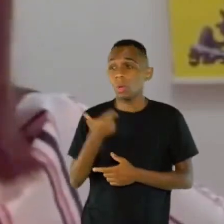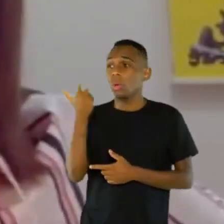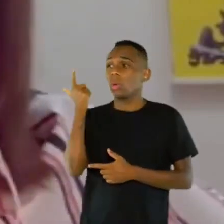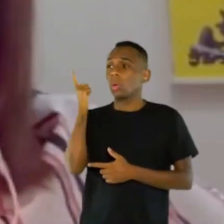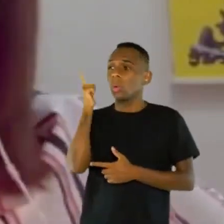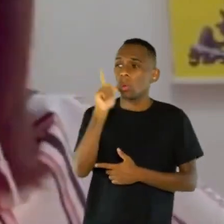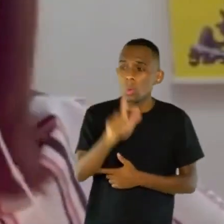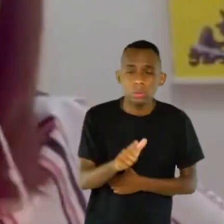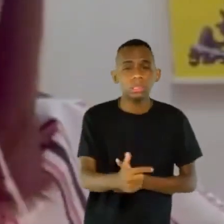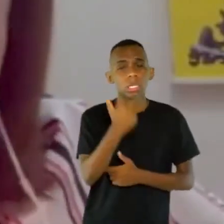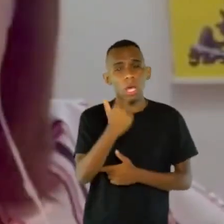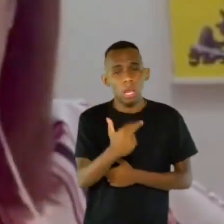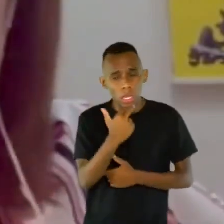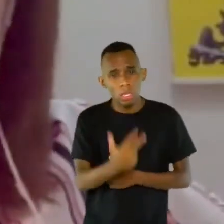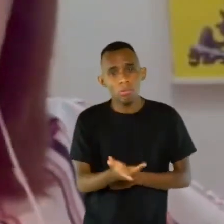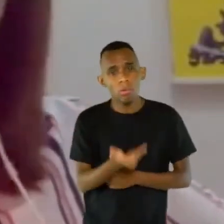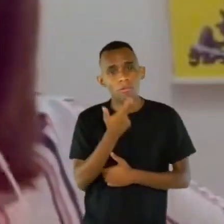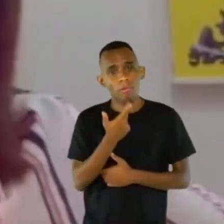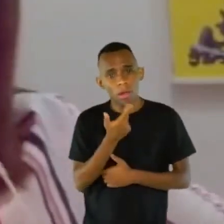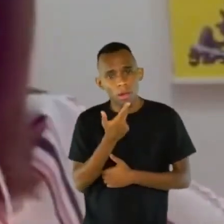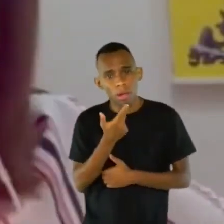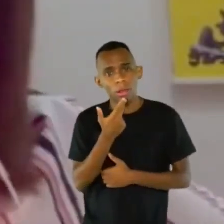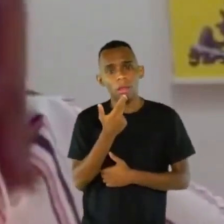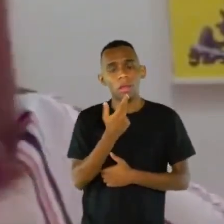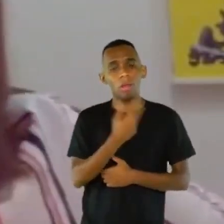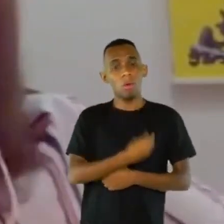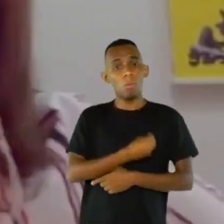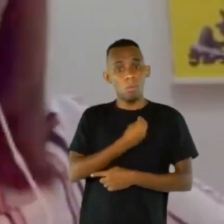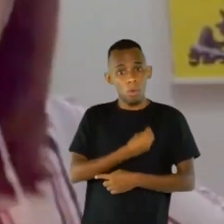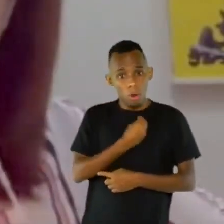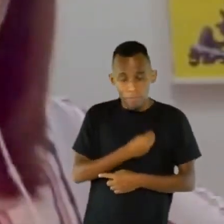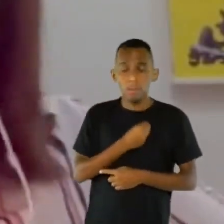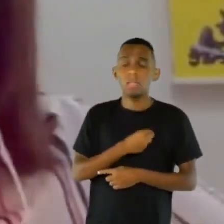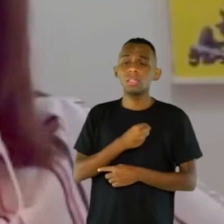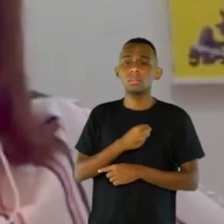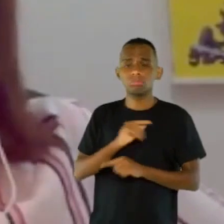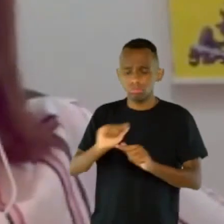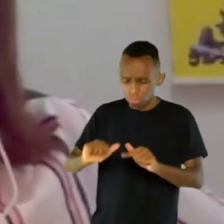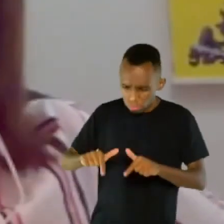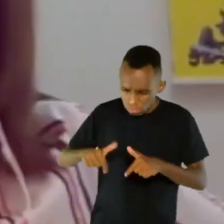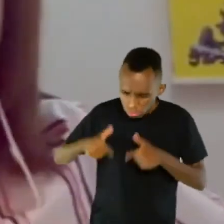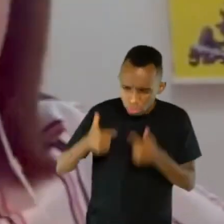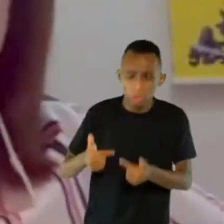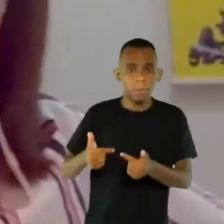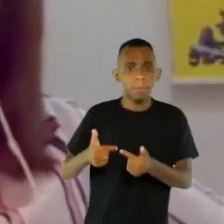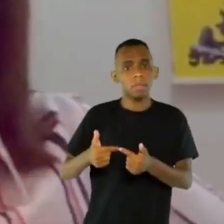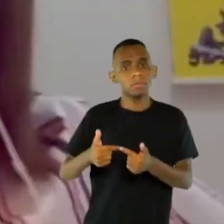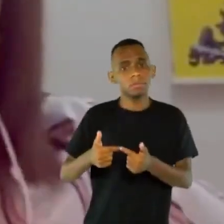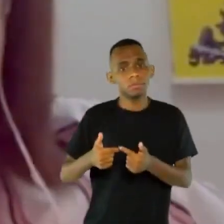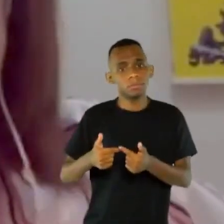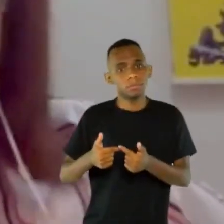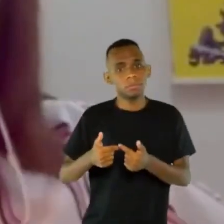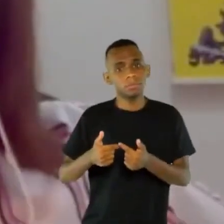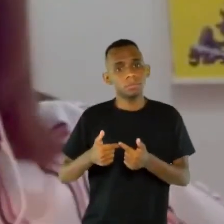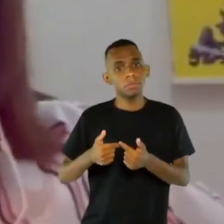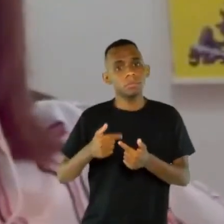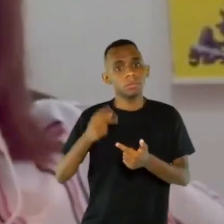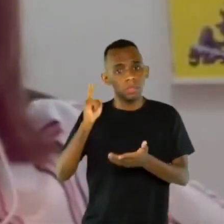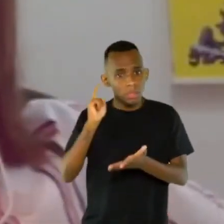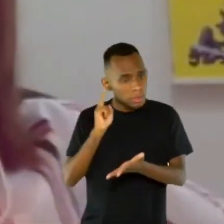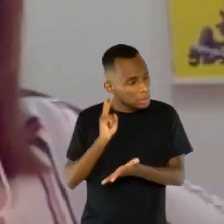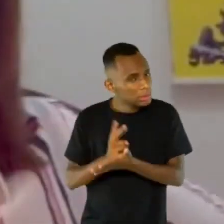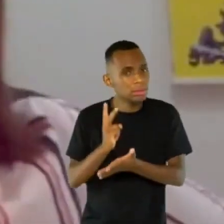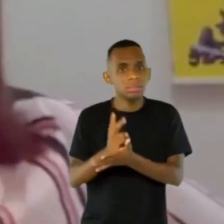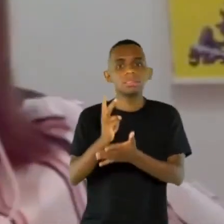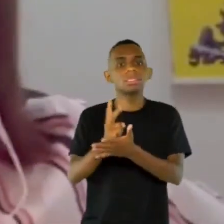gente, enfim, tenha uma vida ali atuante e tal, a gente sempre e a gente sempre será estrangeiro,